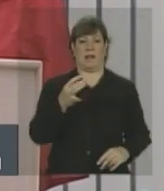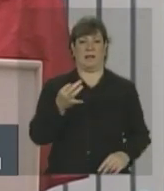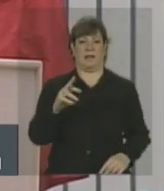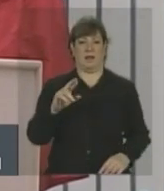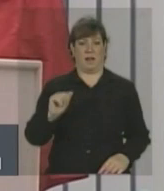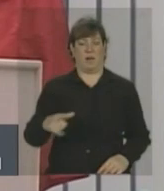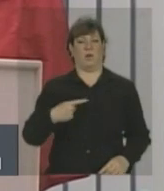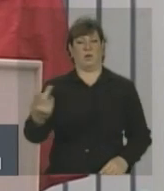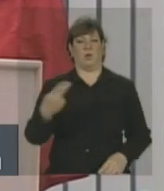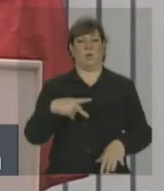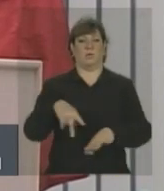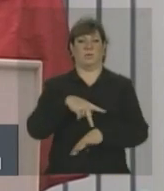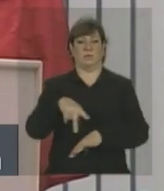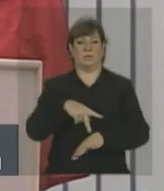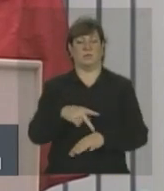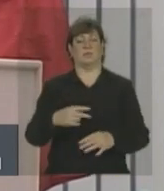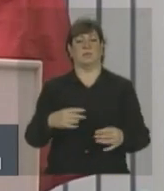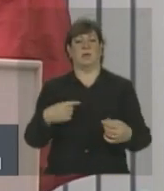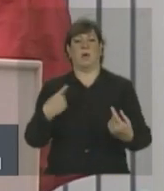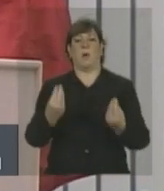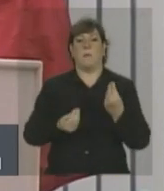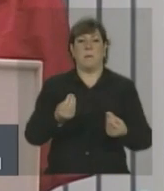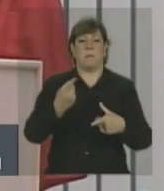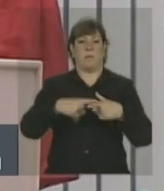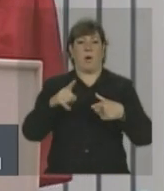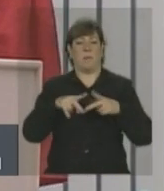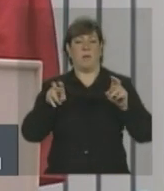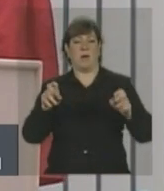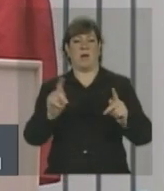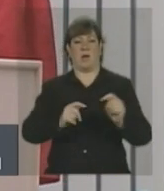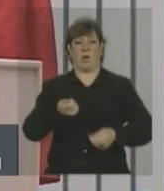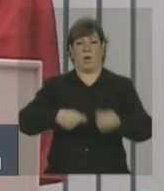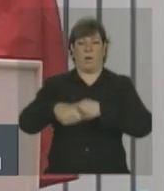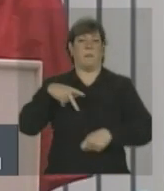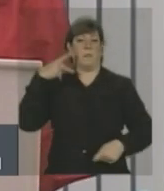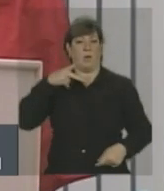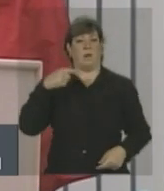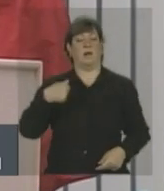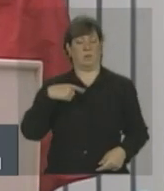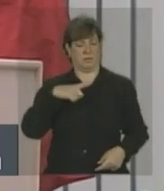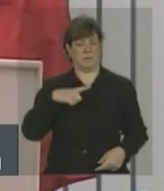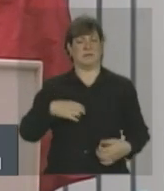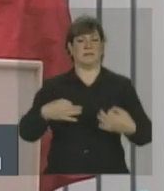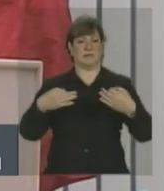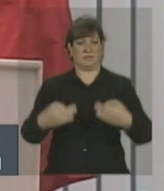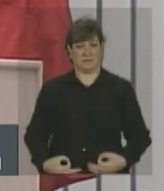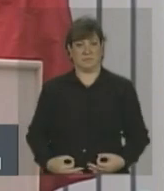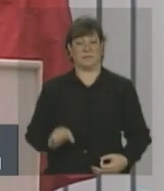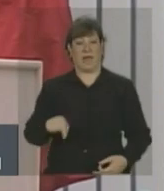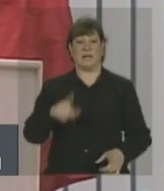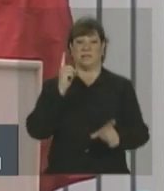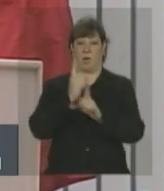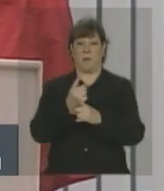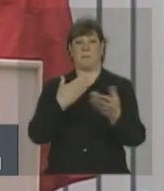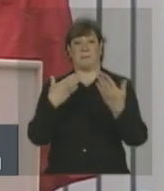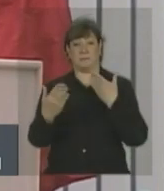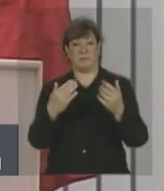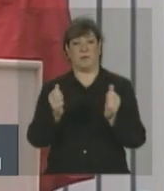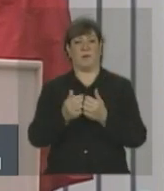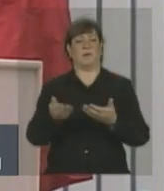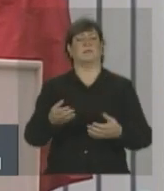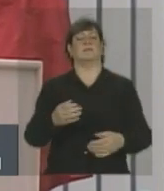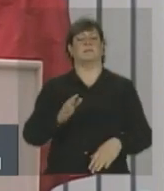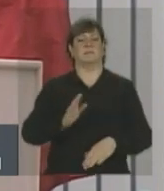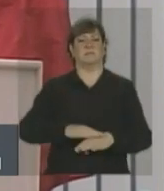as principais questões econômicas e políticas. Estou segura que esses encontros darão mais